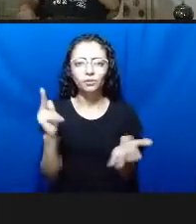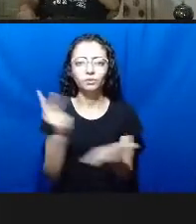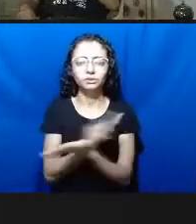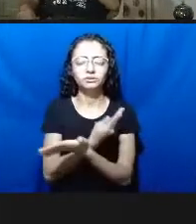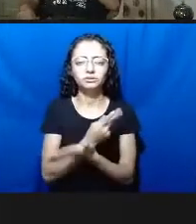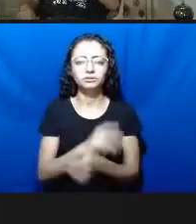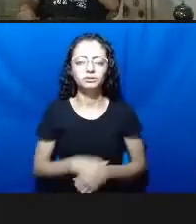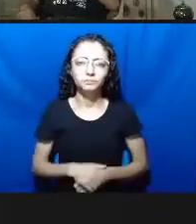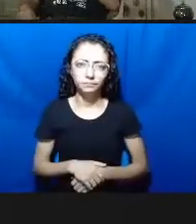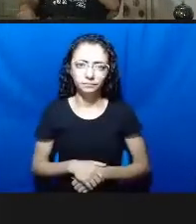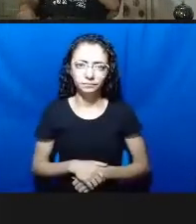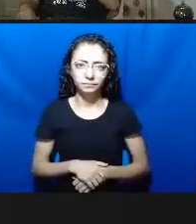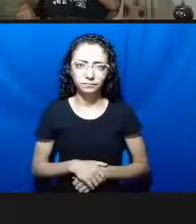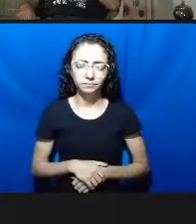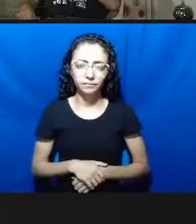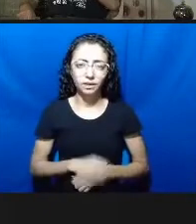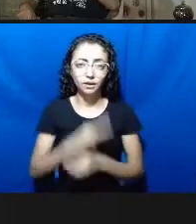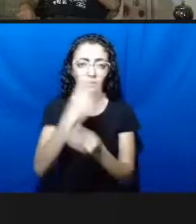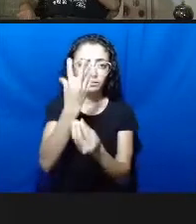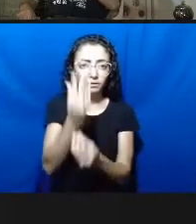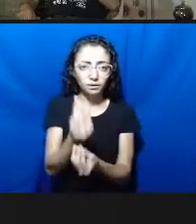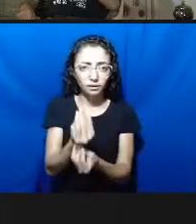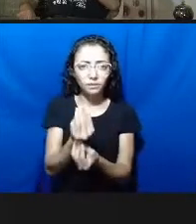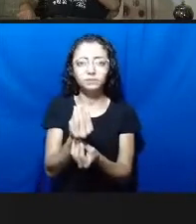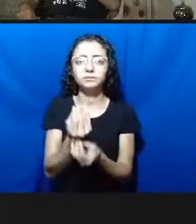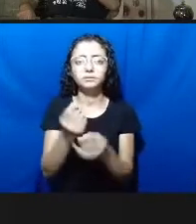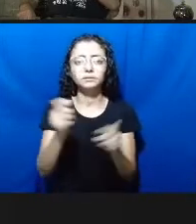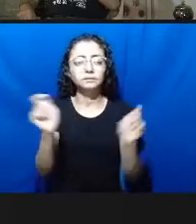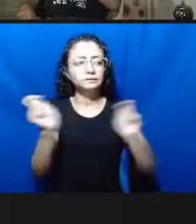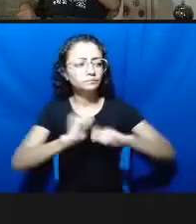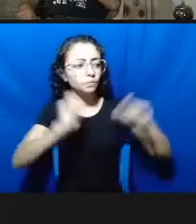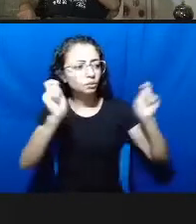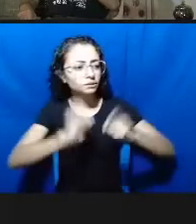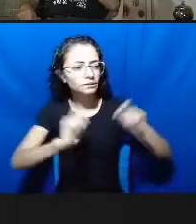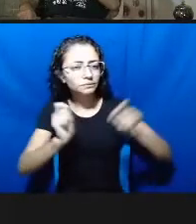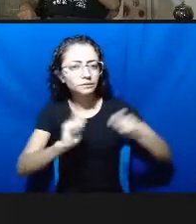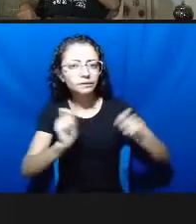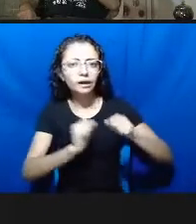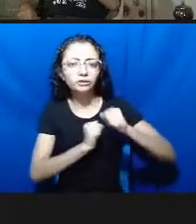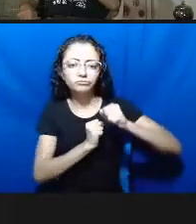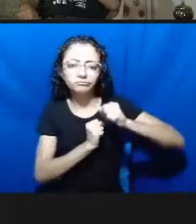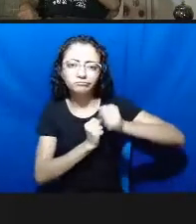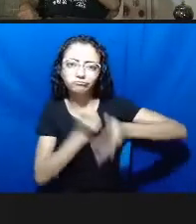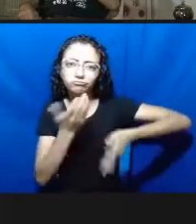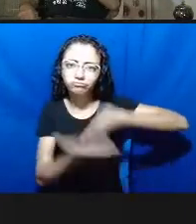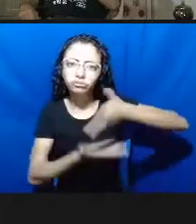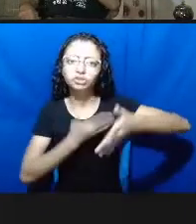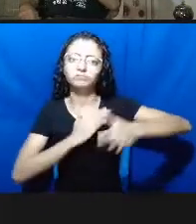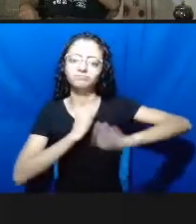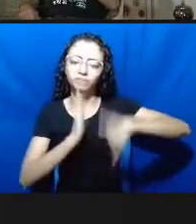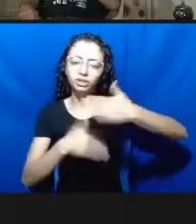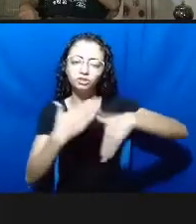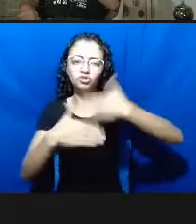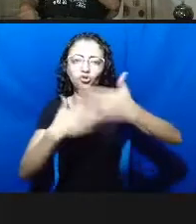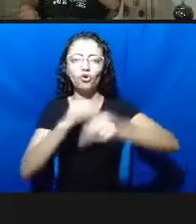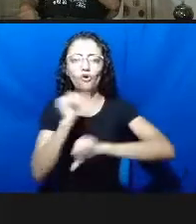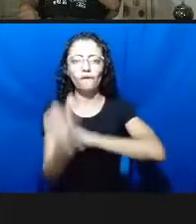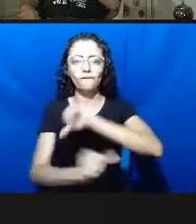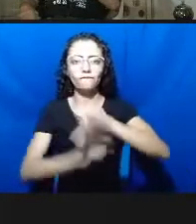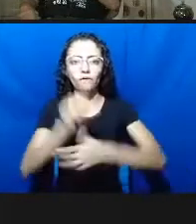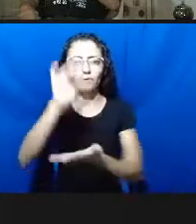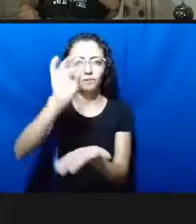Dela ser, digamos assim, retirada das entranhas das possibilidades, digamos assim, né? Quer dizer, você produzir um